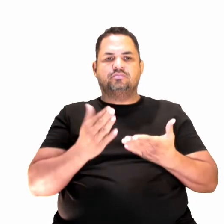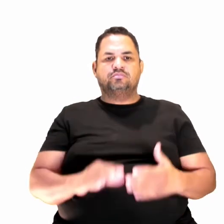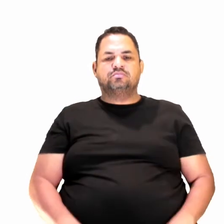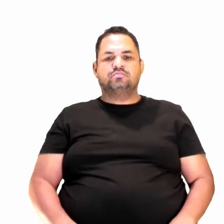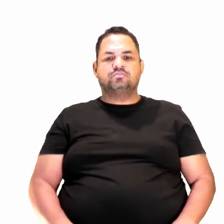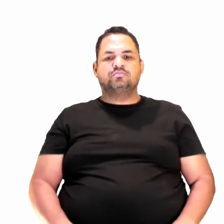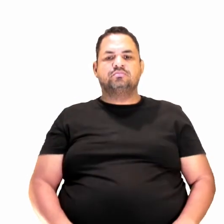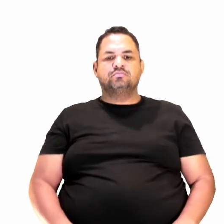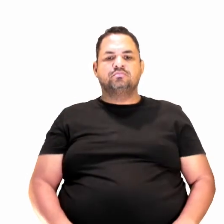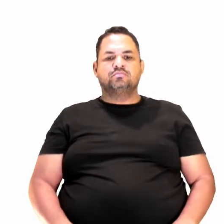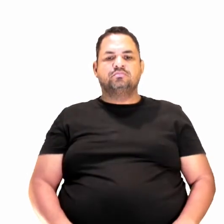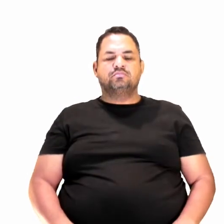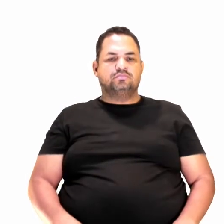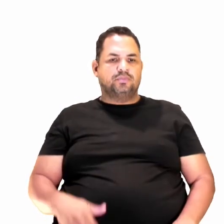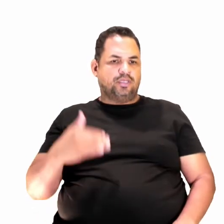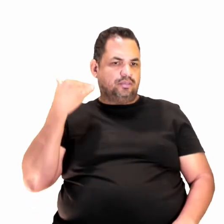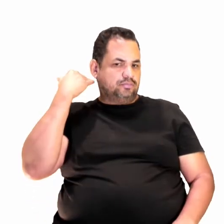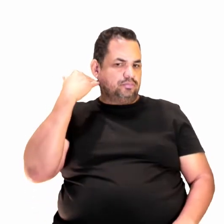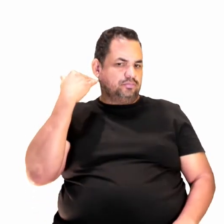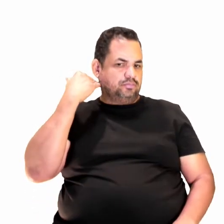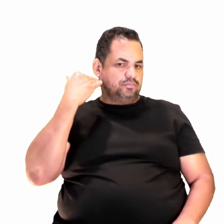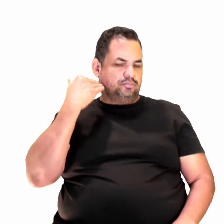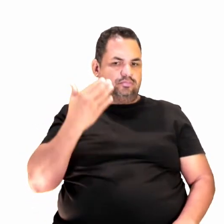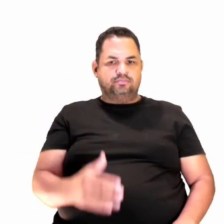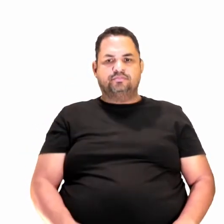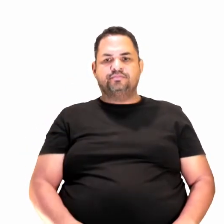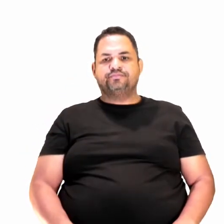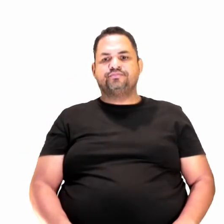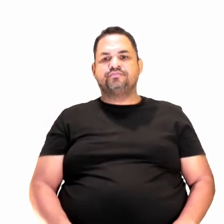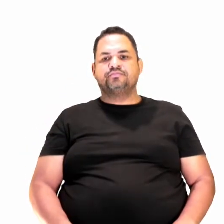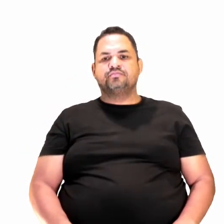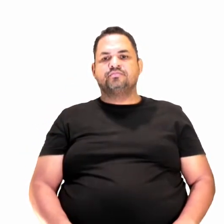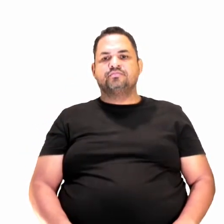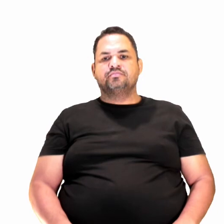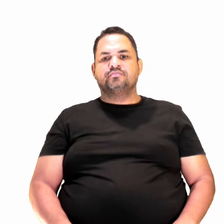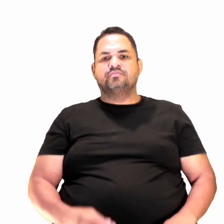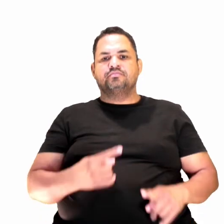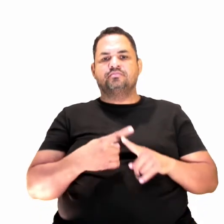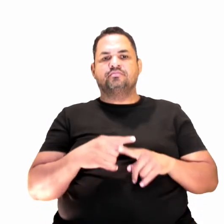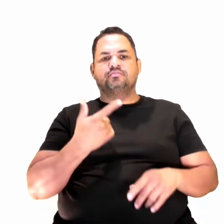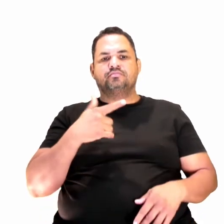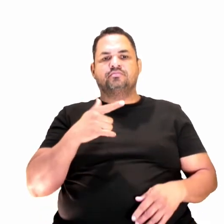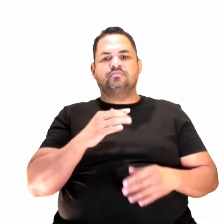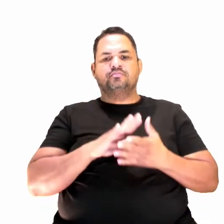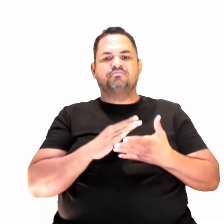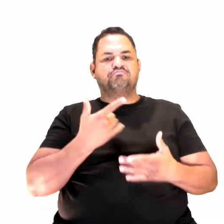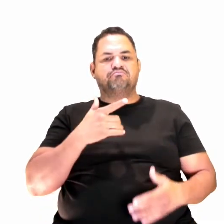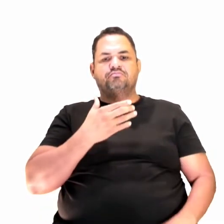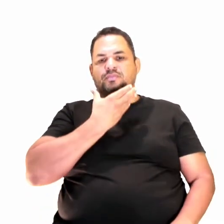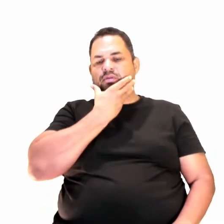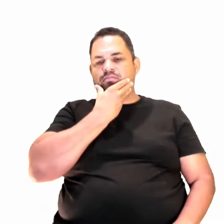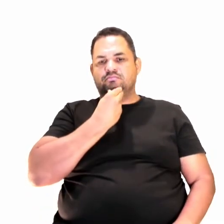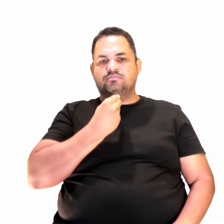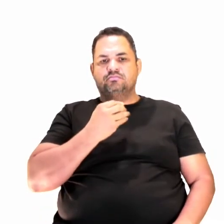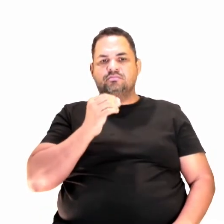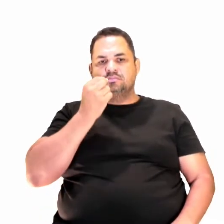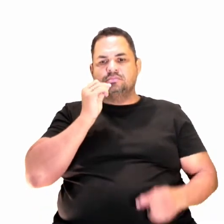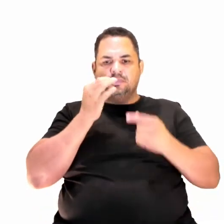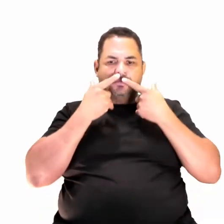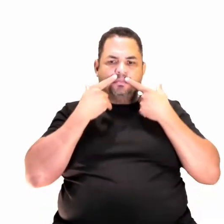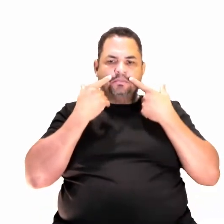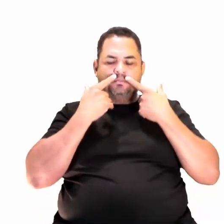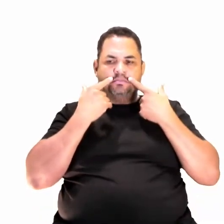boa aparência, bonito, enfim. Pode ser usada para homens e mulheres também, a palavra good looking. Você pode dizer que